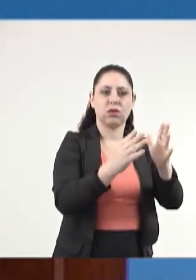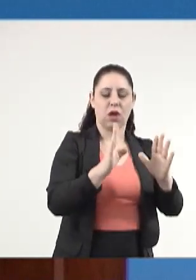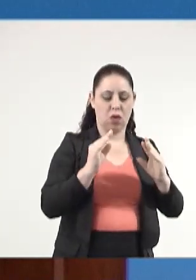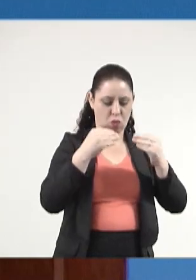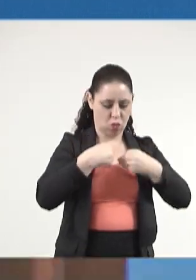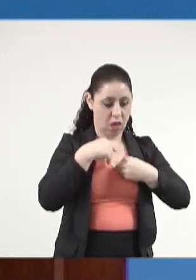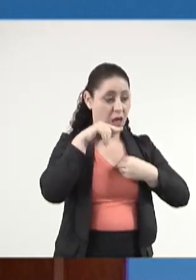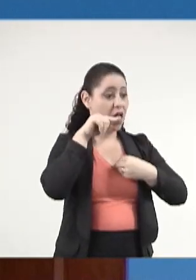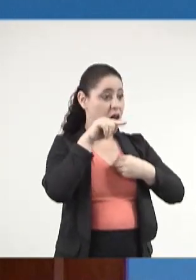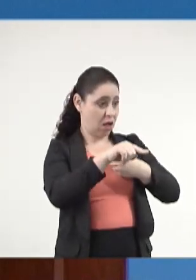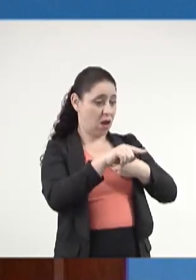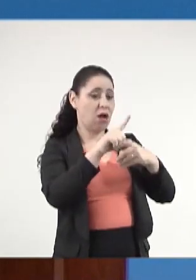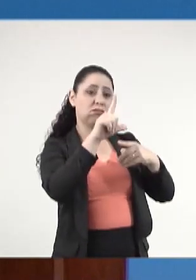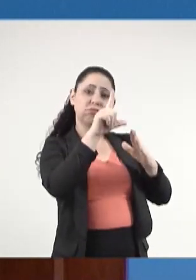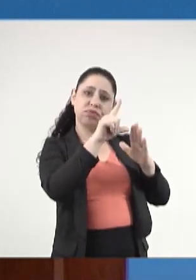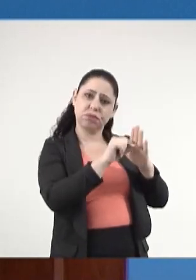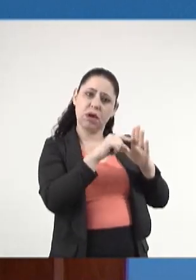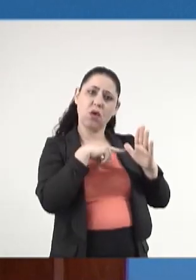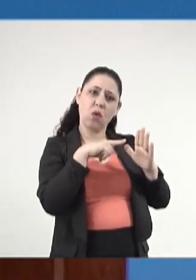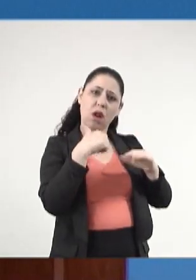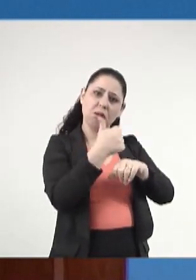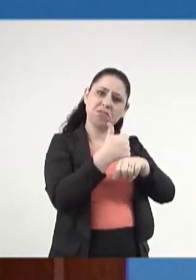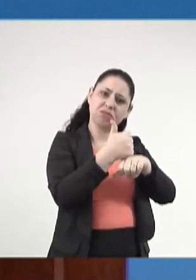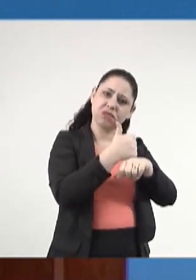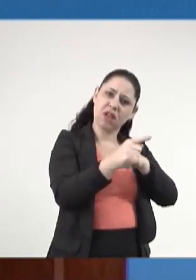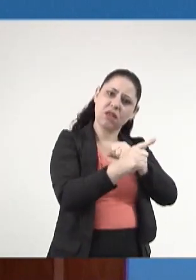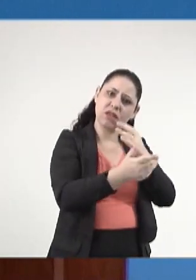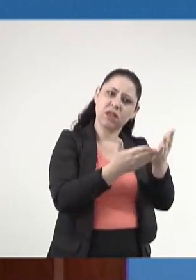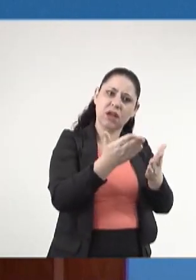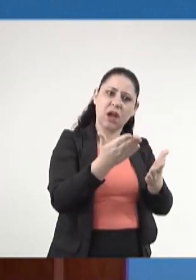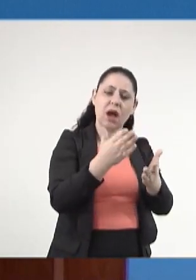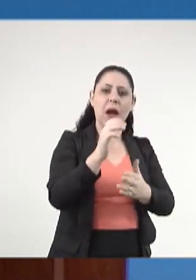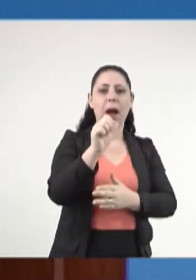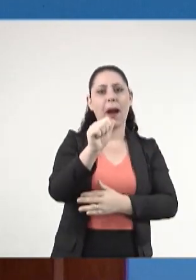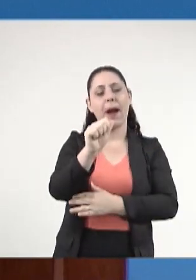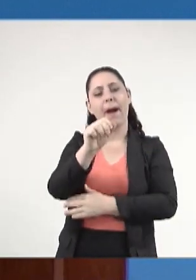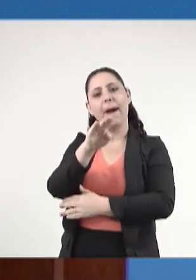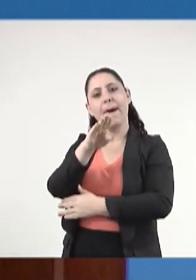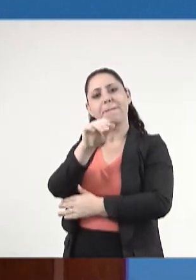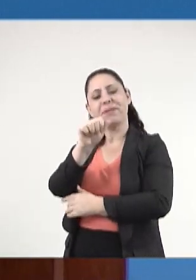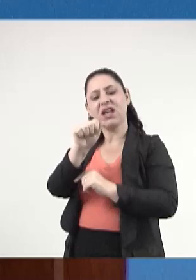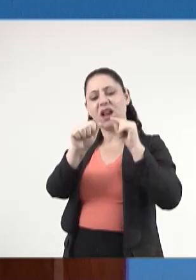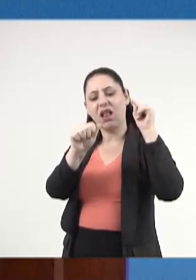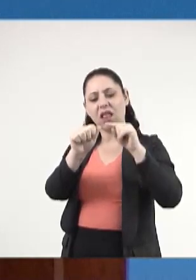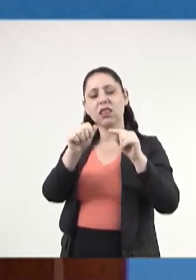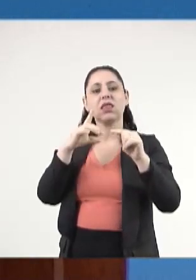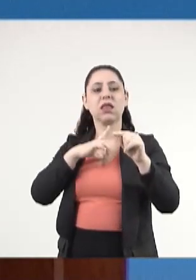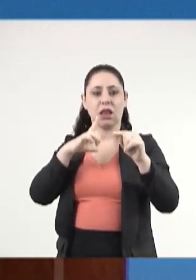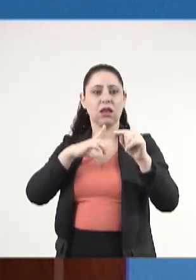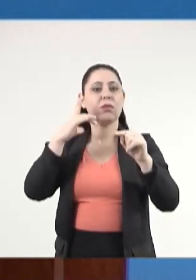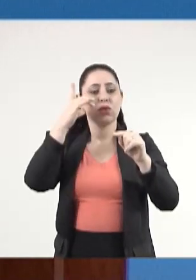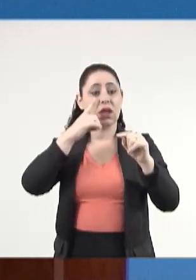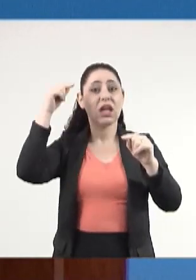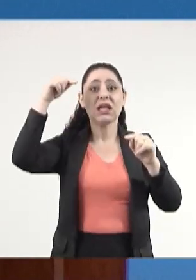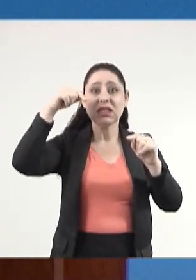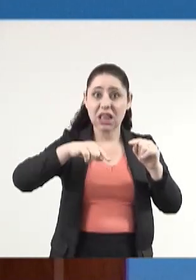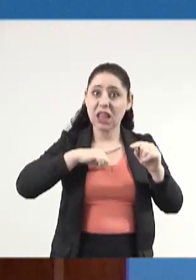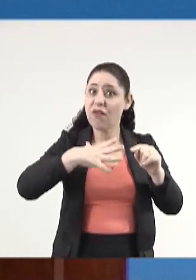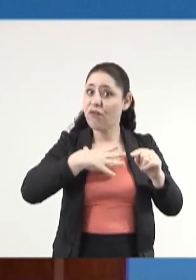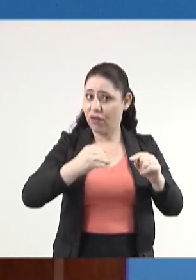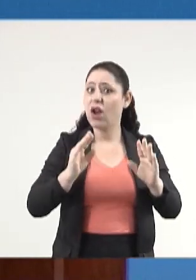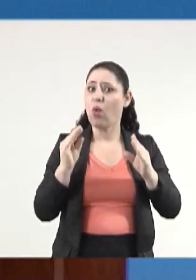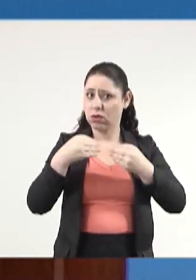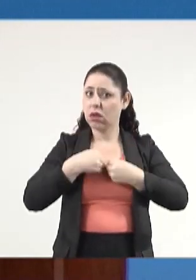para que elas diminuam a qualidade do tratamento ABA. E nós temos deputado aqui nesse plenário que tem